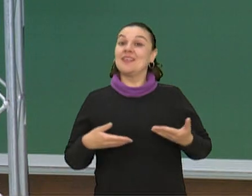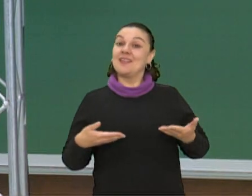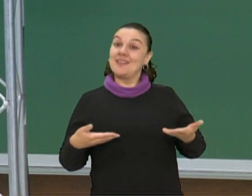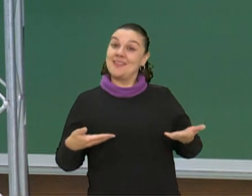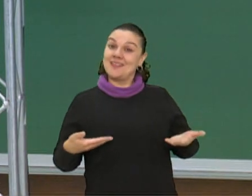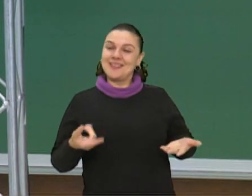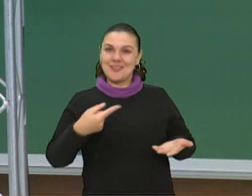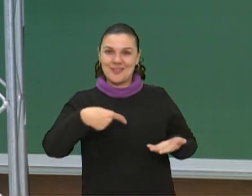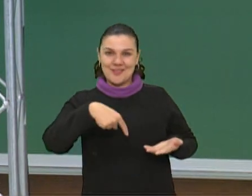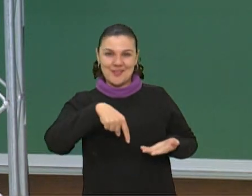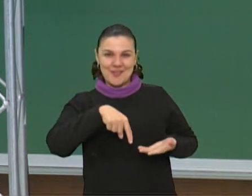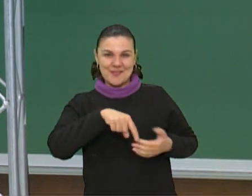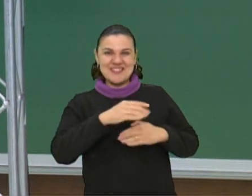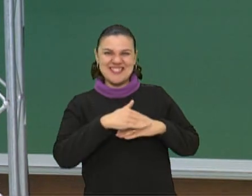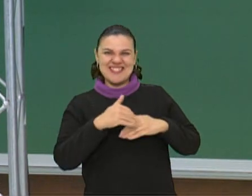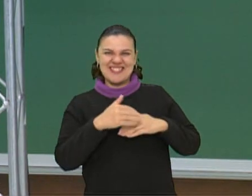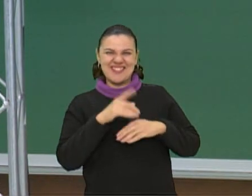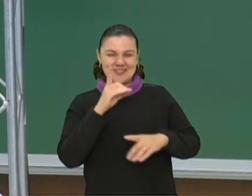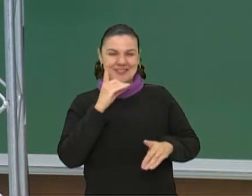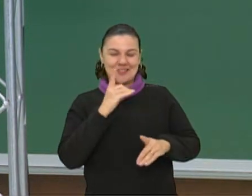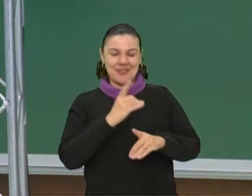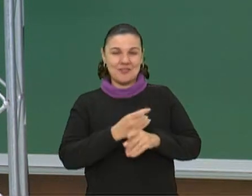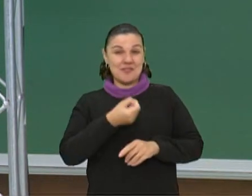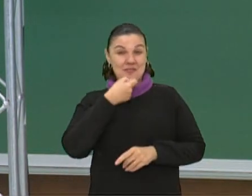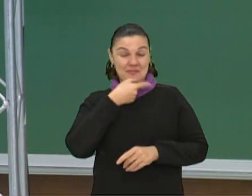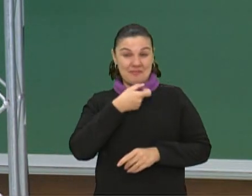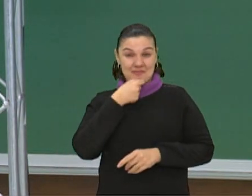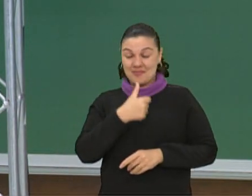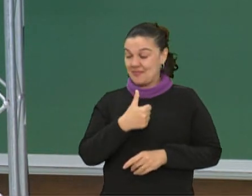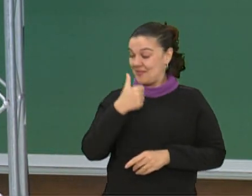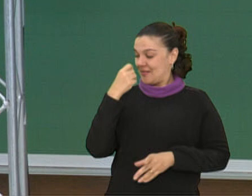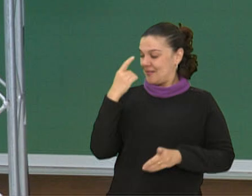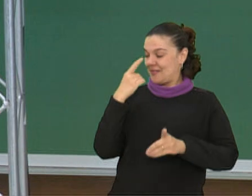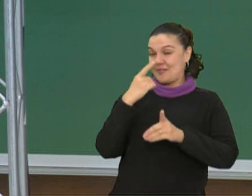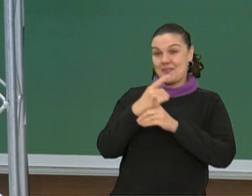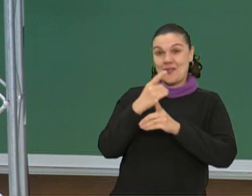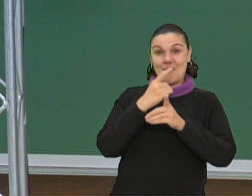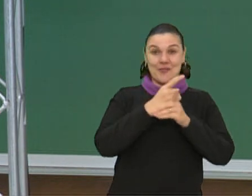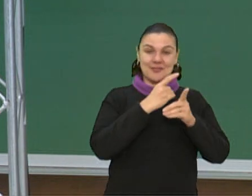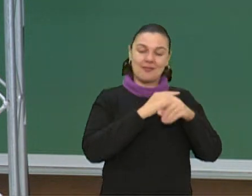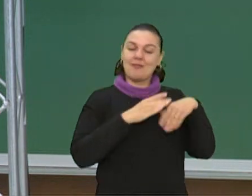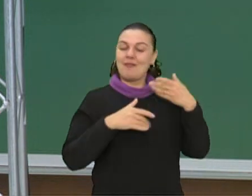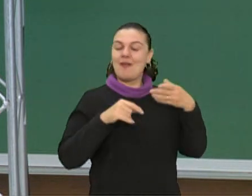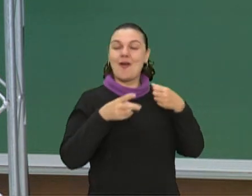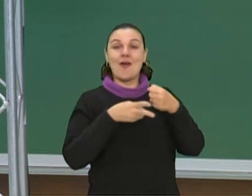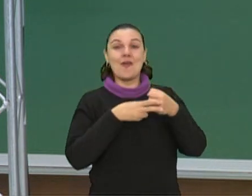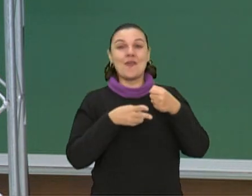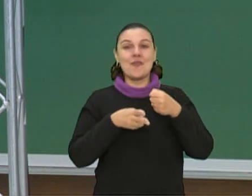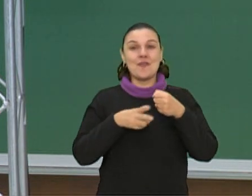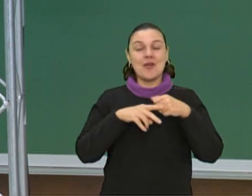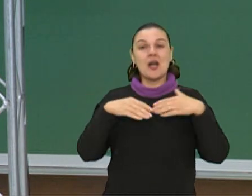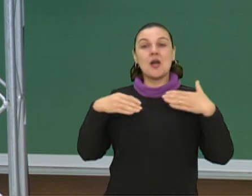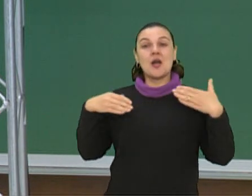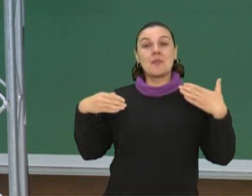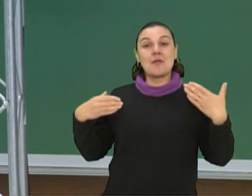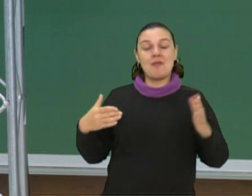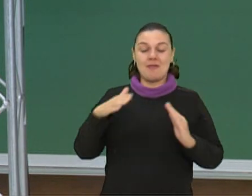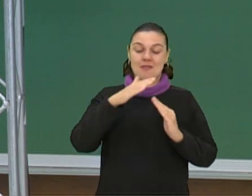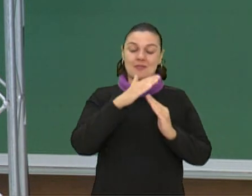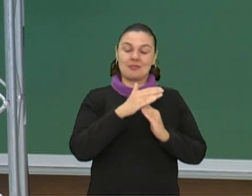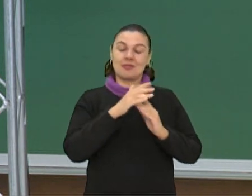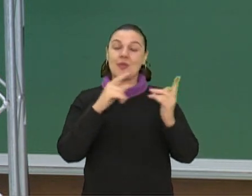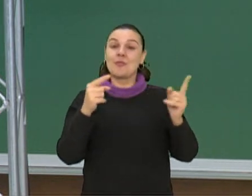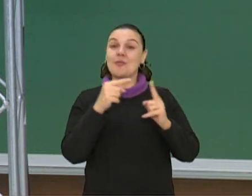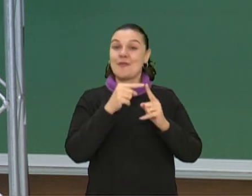Então, meus queridos alunos, lendo essa anedota, vocês identificaram quais são os verbos, os modos e os tempos?